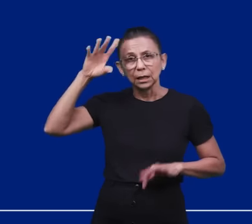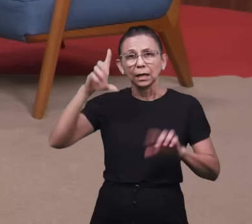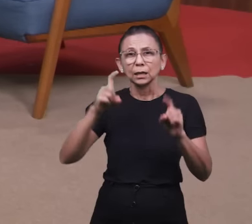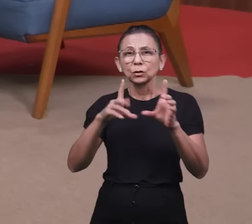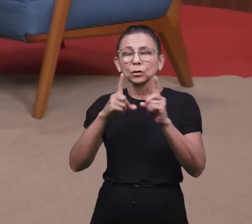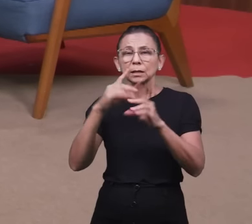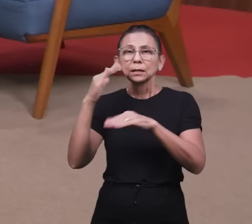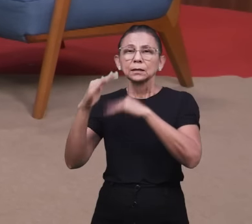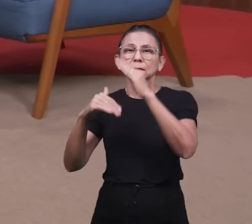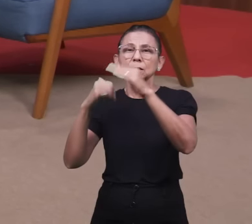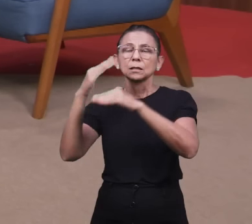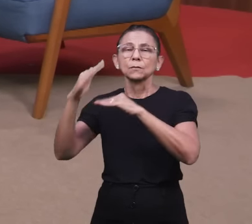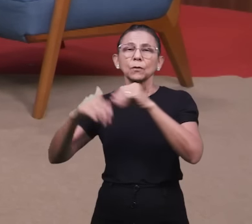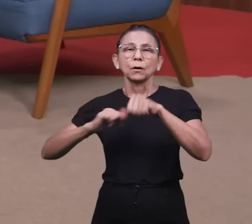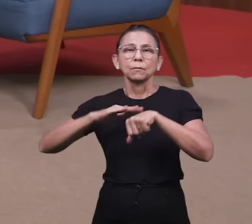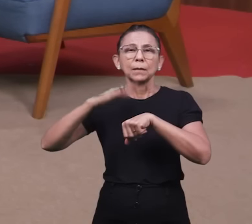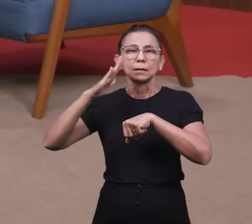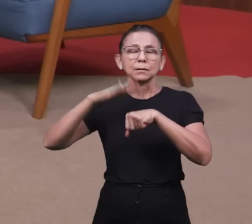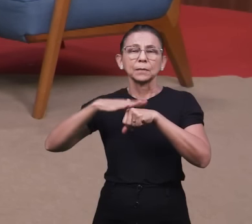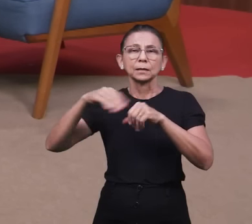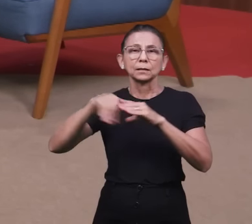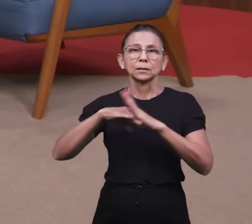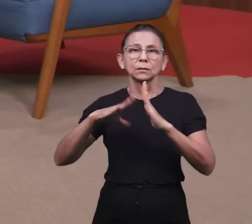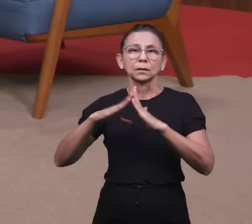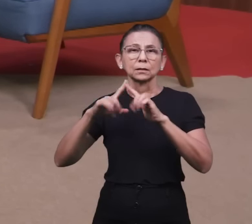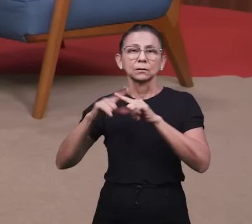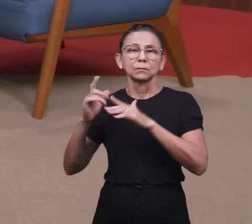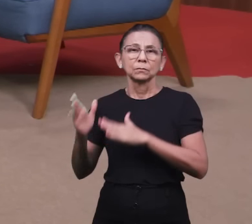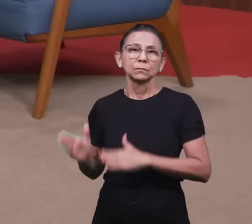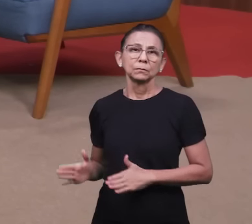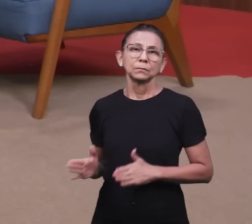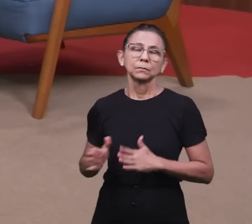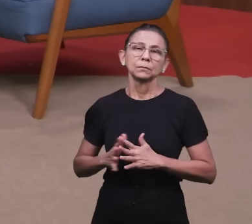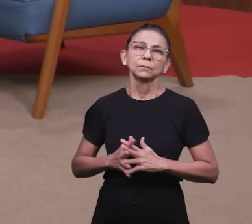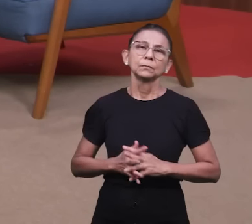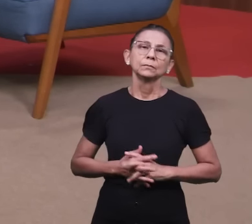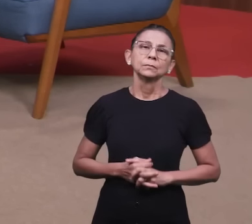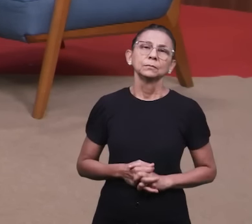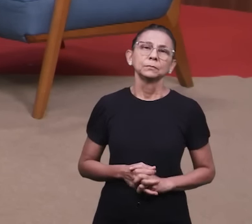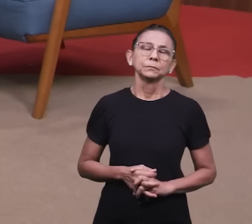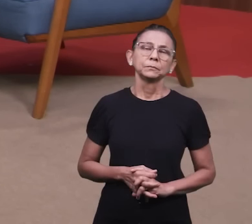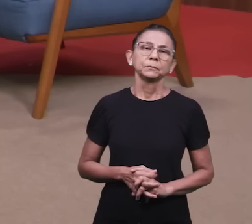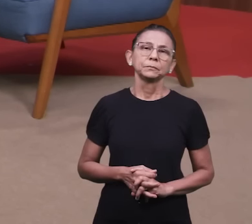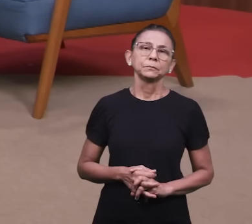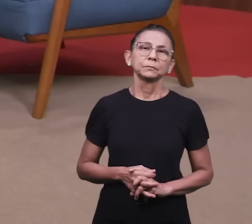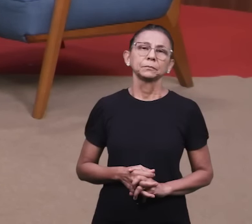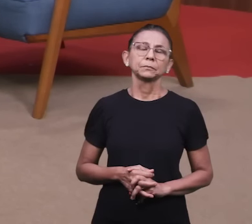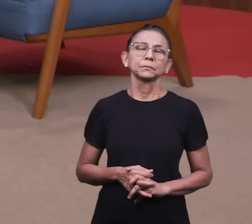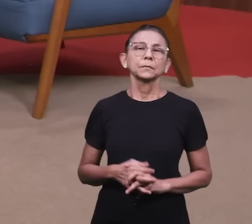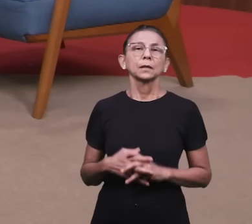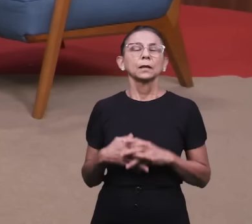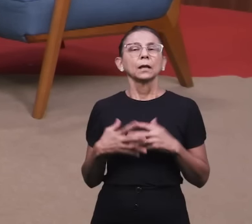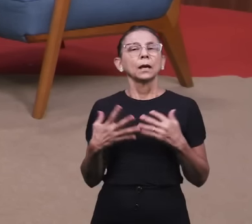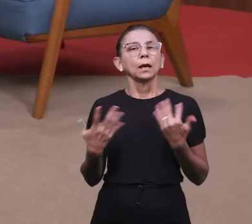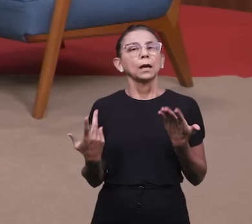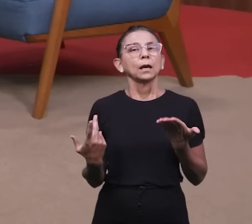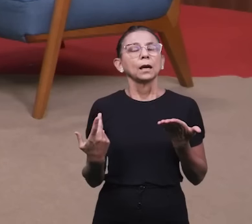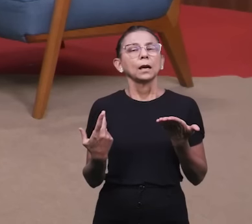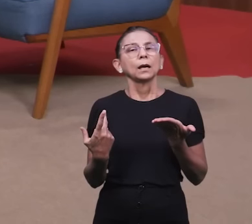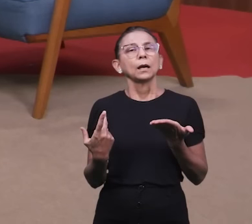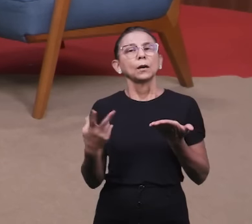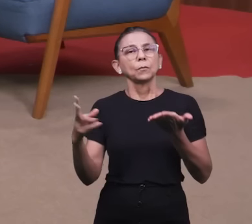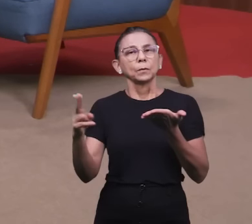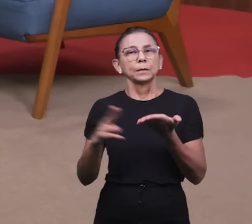fiel exatamente mais um mais assim uma mensagem que demonstra